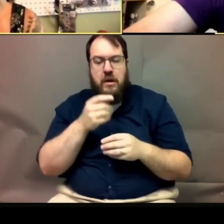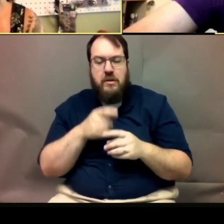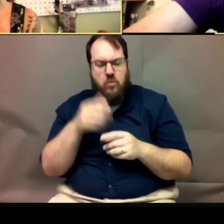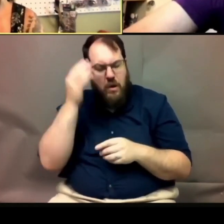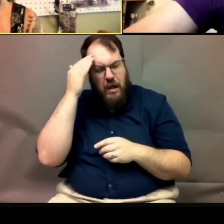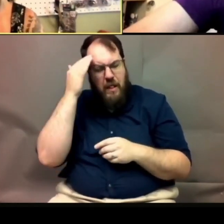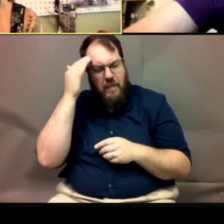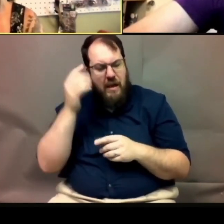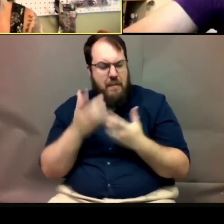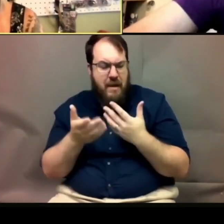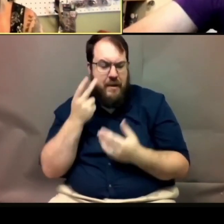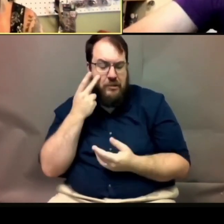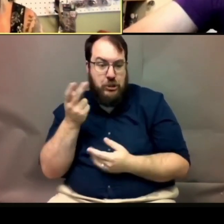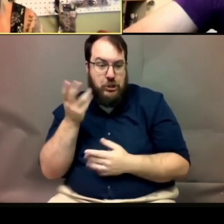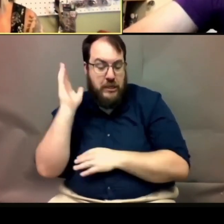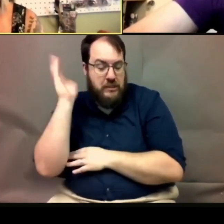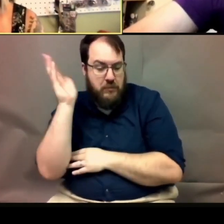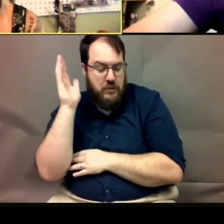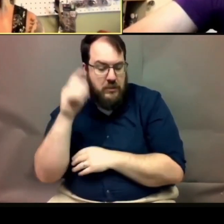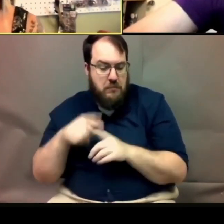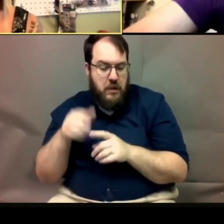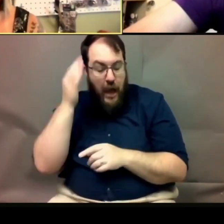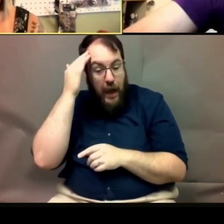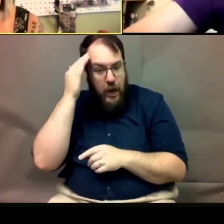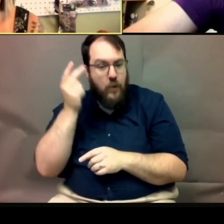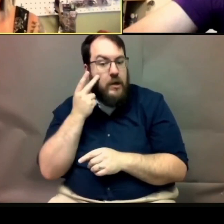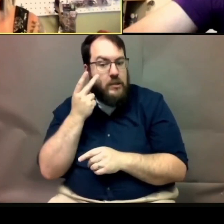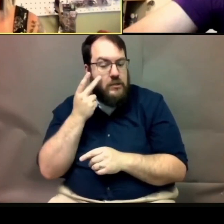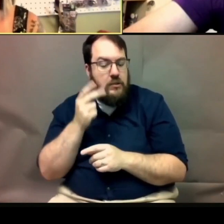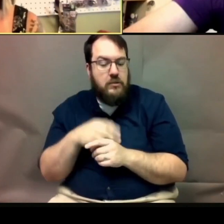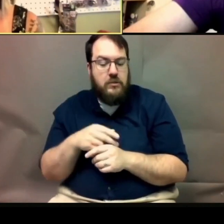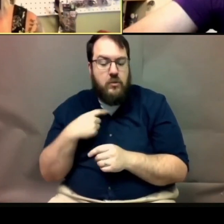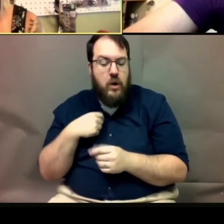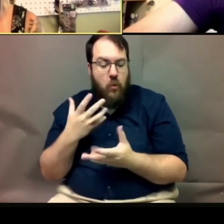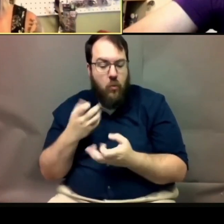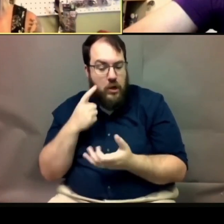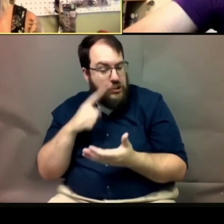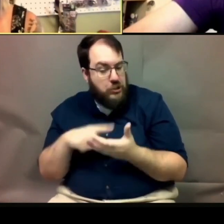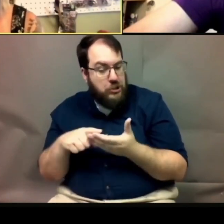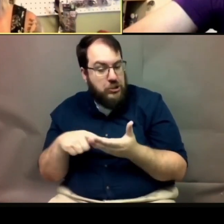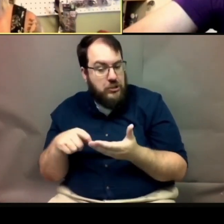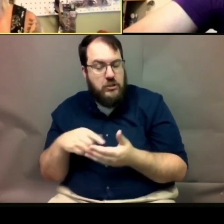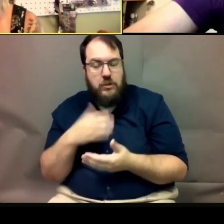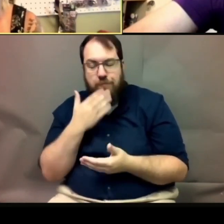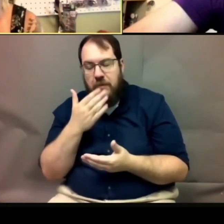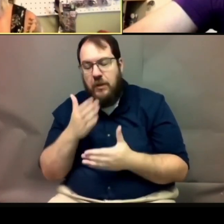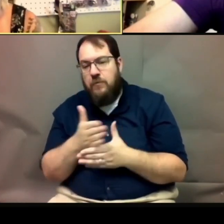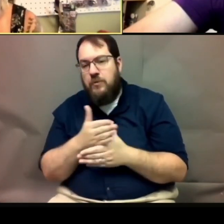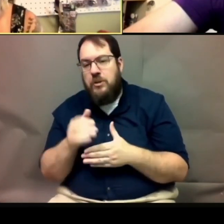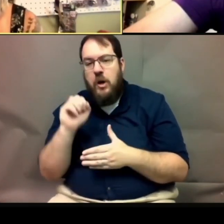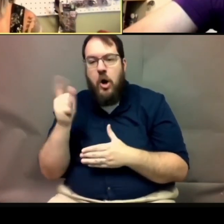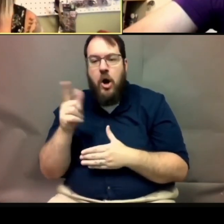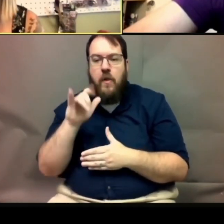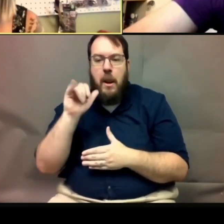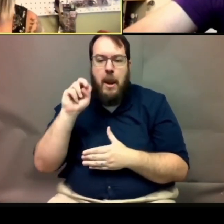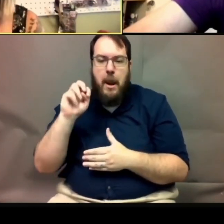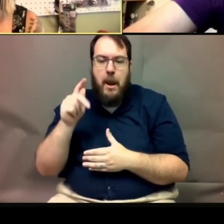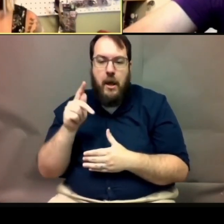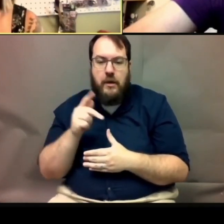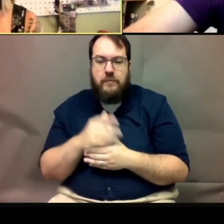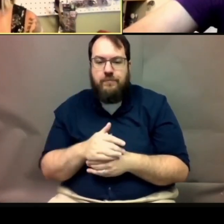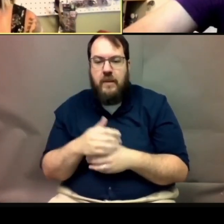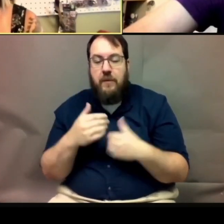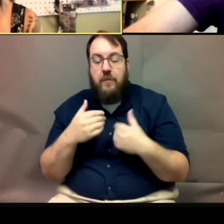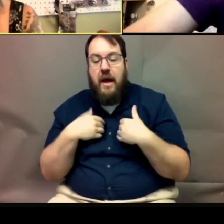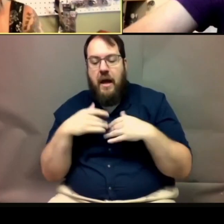e nós vemos muitas coisas interessantes eu quero só obrigado por compartilhar todos